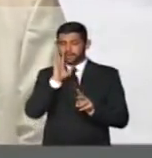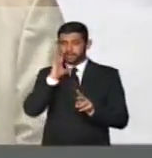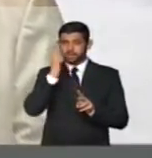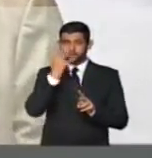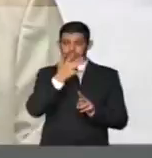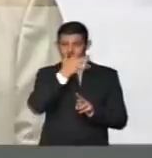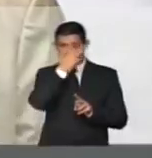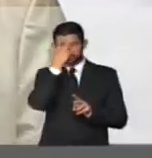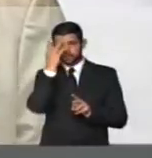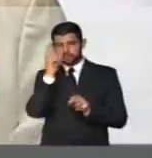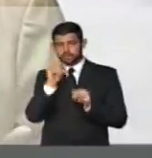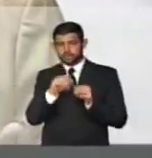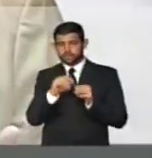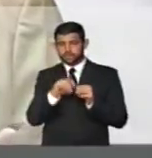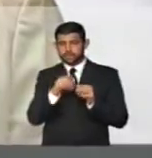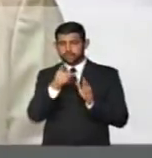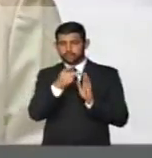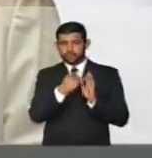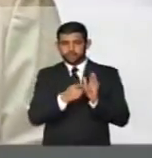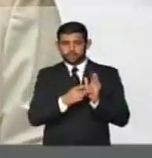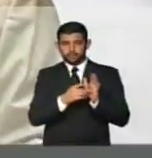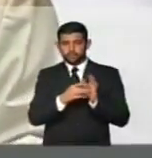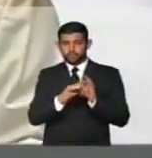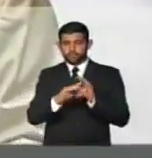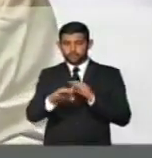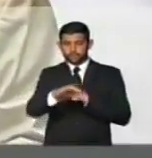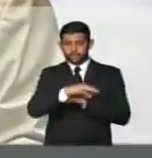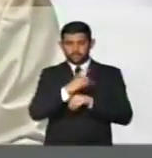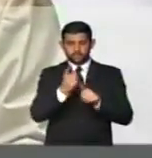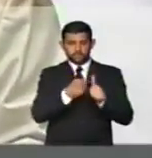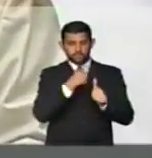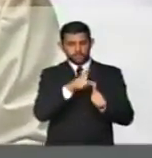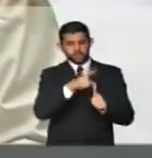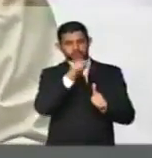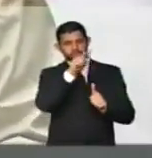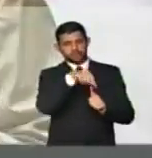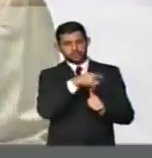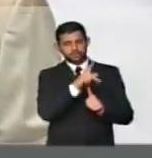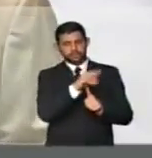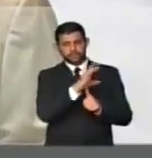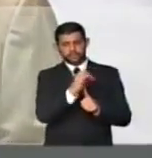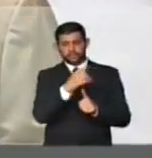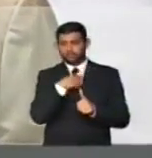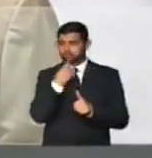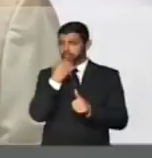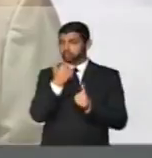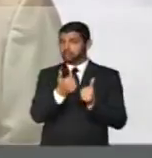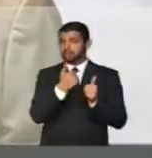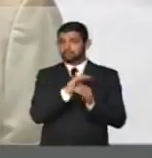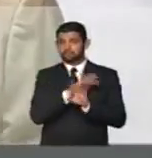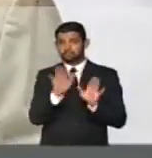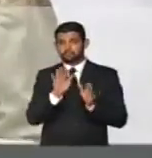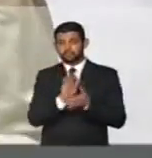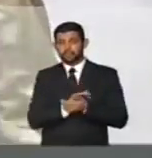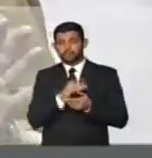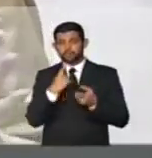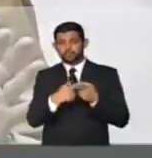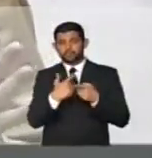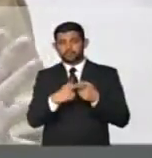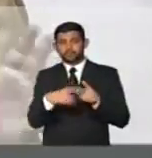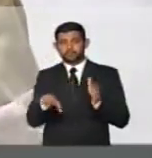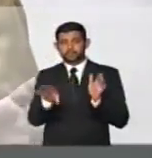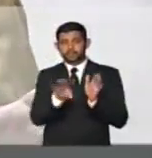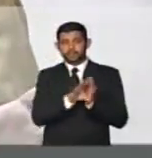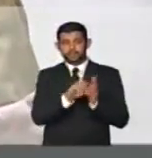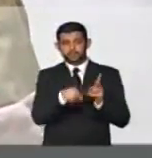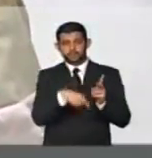dos que gerenciam o projeto for de que a primeira opção seja o PECEM, tudo bem, porque nós vamos chegar